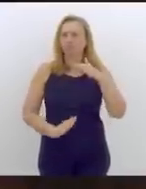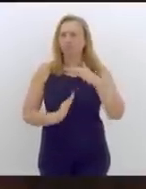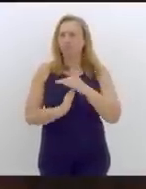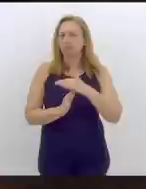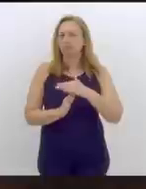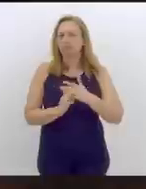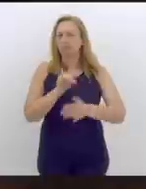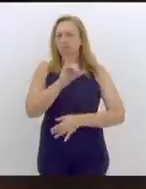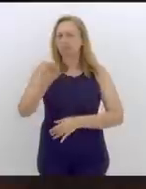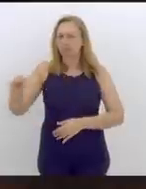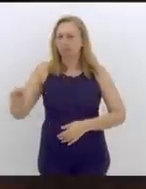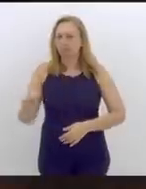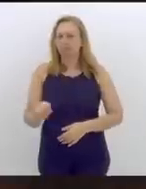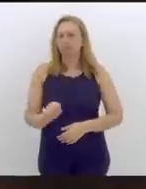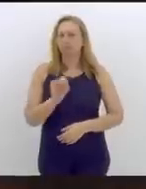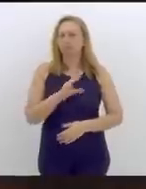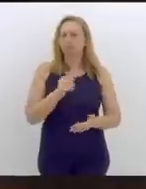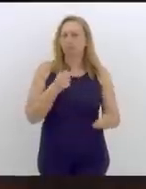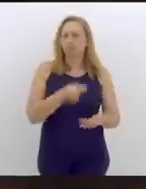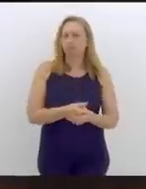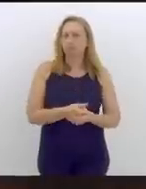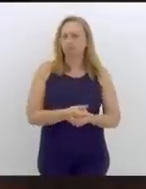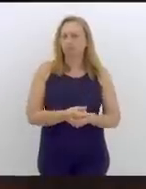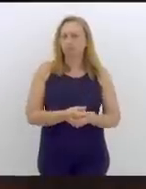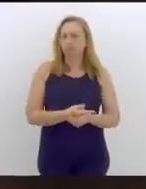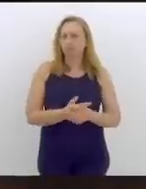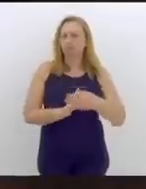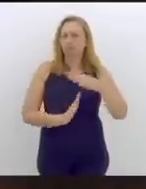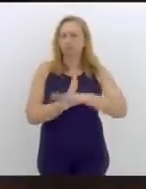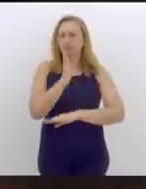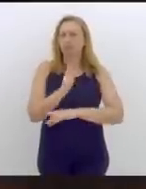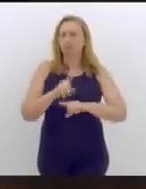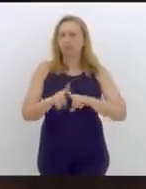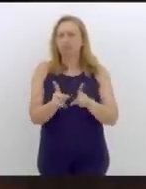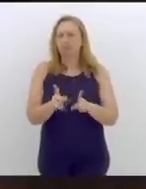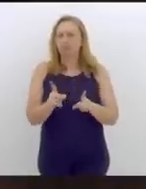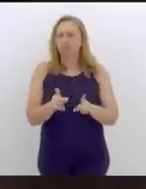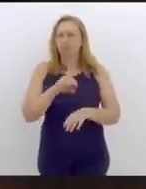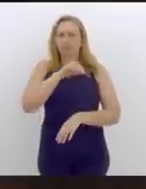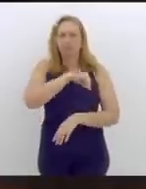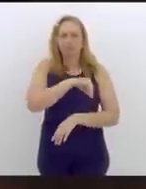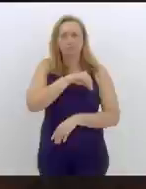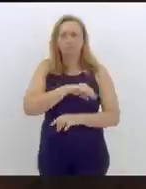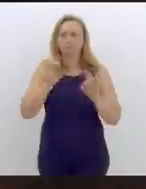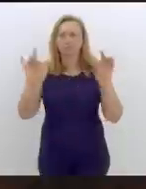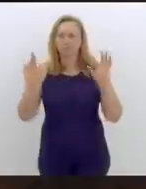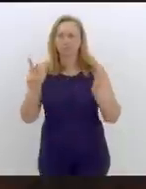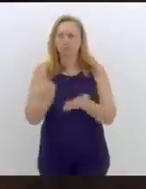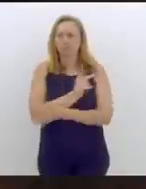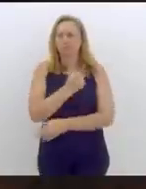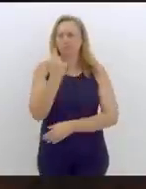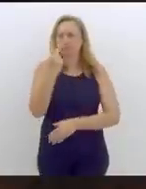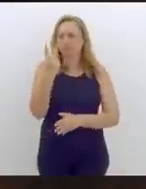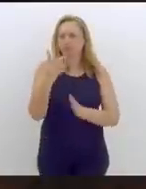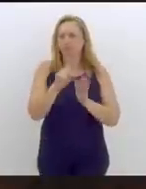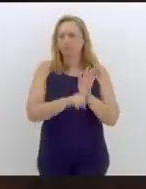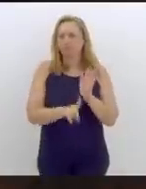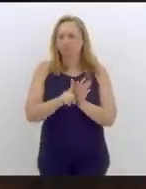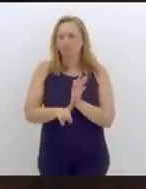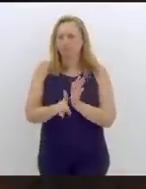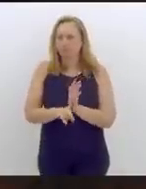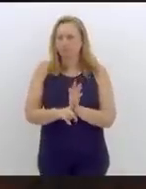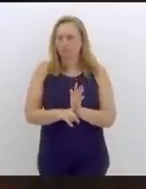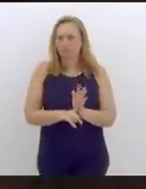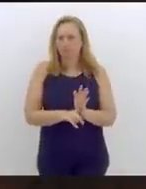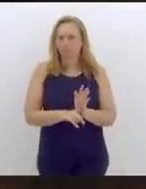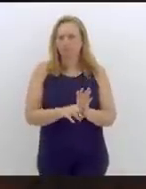INSS nós só pagamos o que ultrapassa o teto mas na pensão especial aconteceu dois descontos em